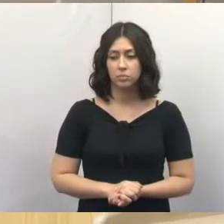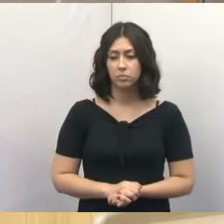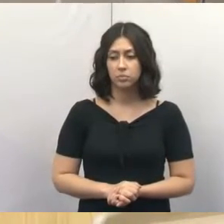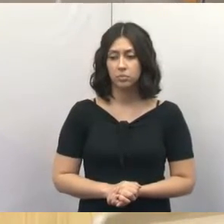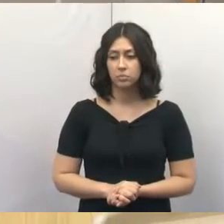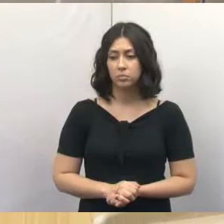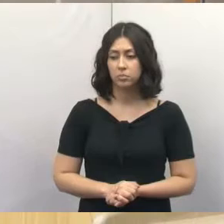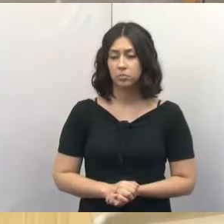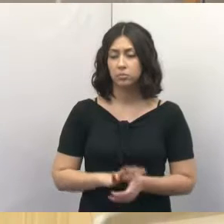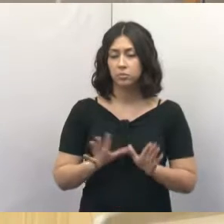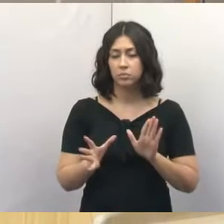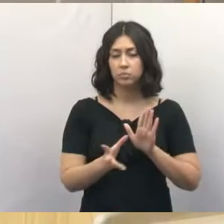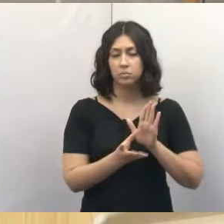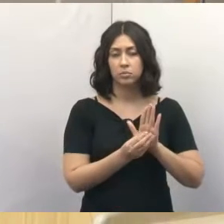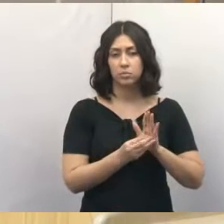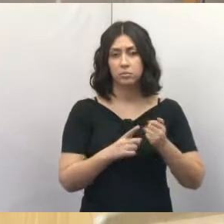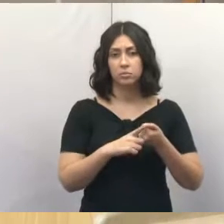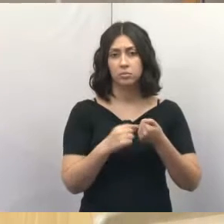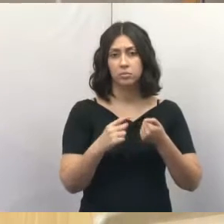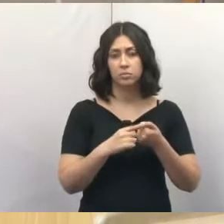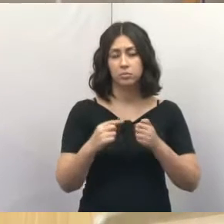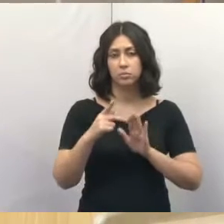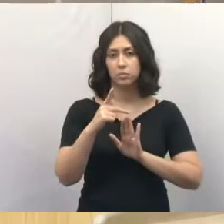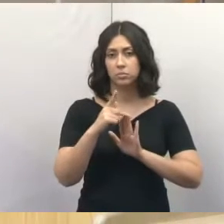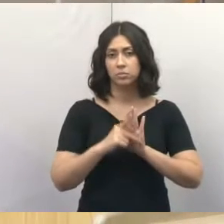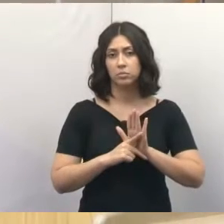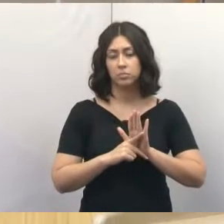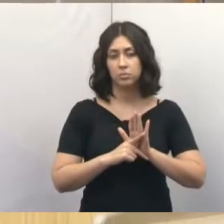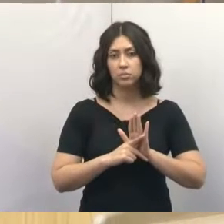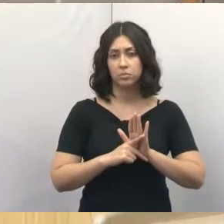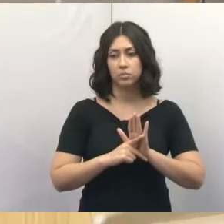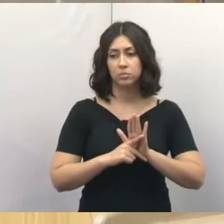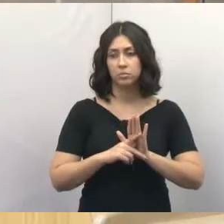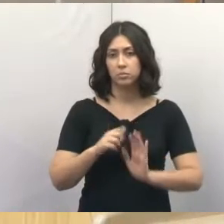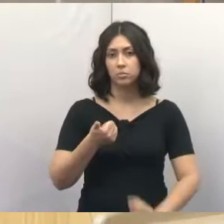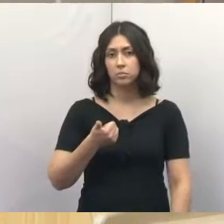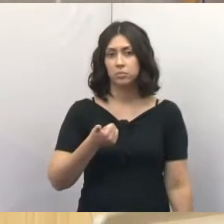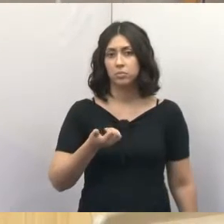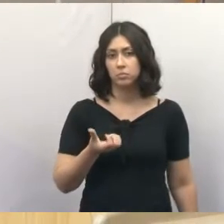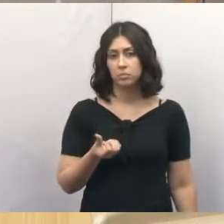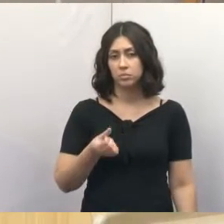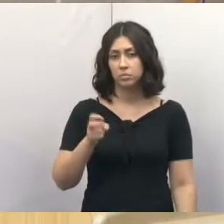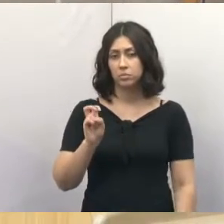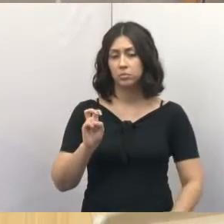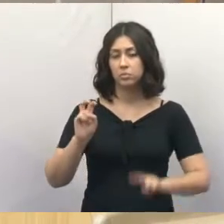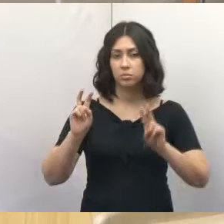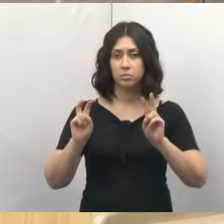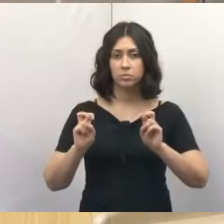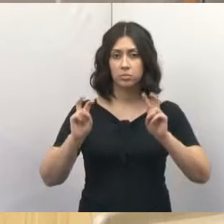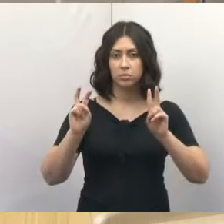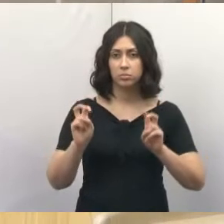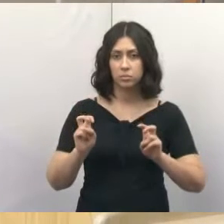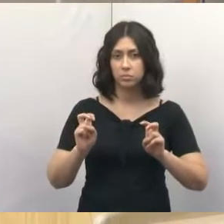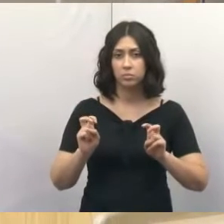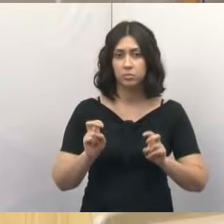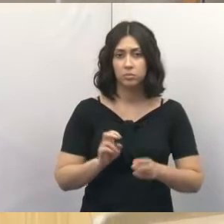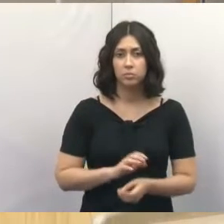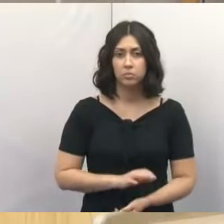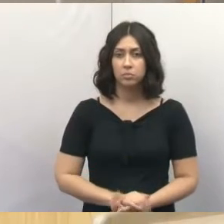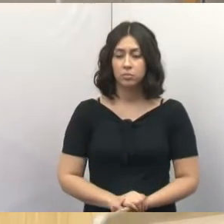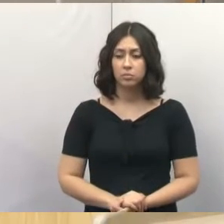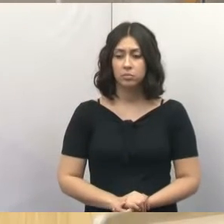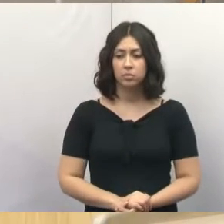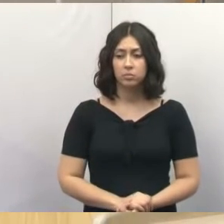10. Fica acrescido no artigo o projeto a ser, que será 165, com relação abaixo,